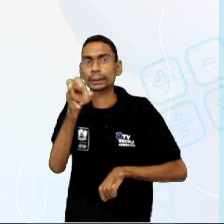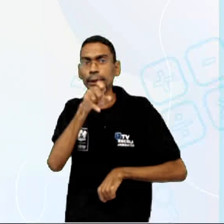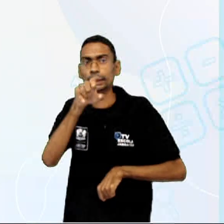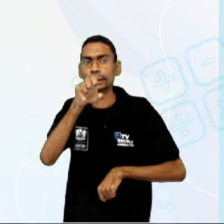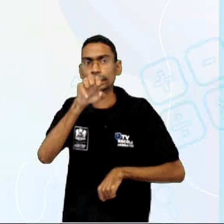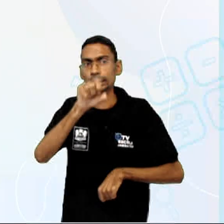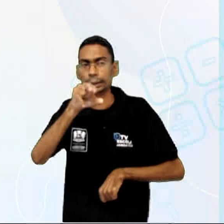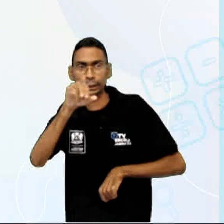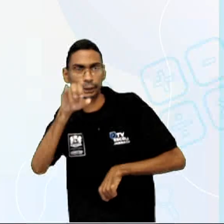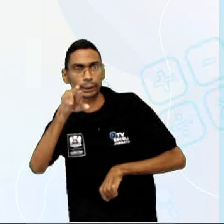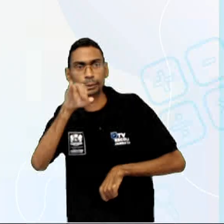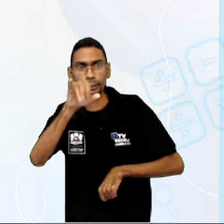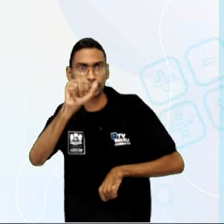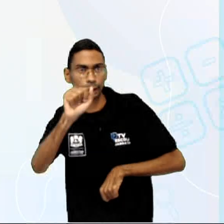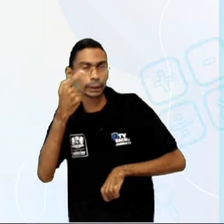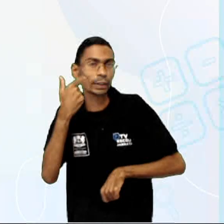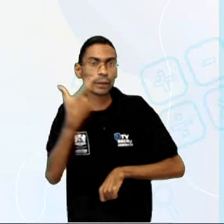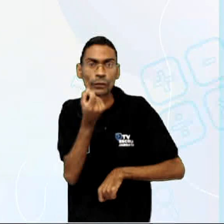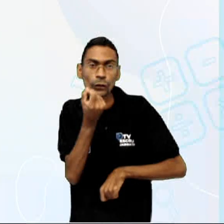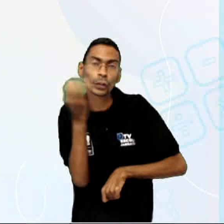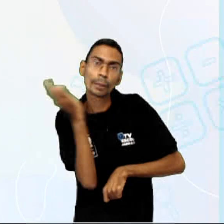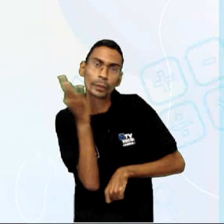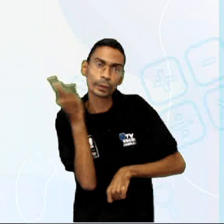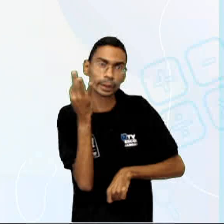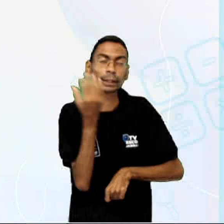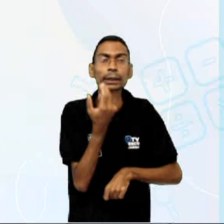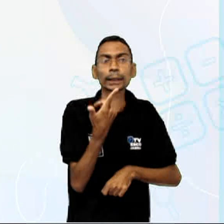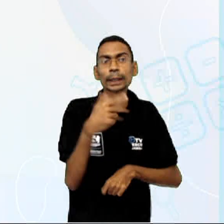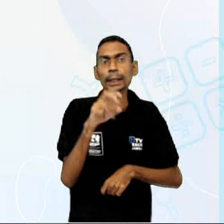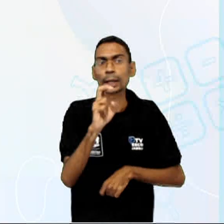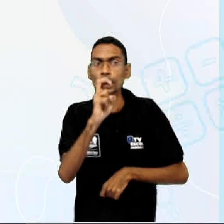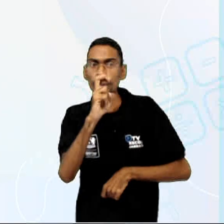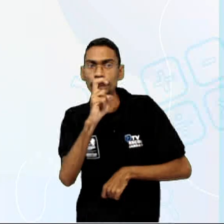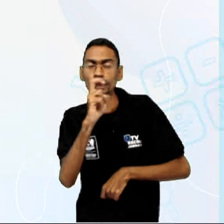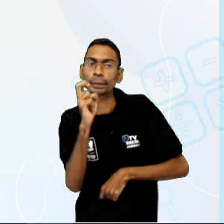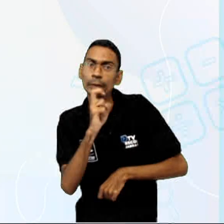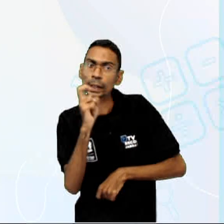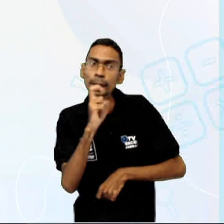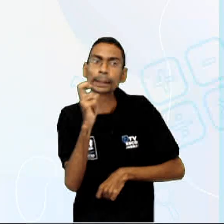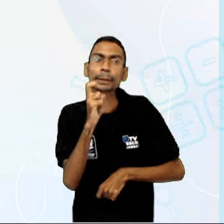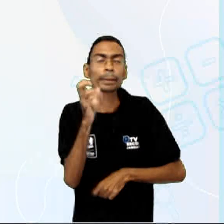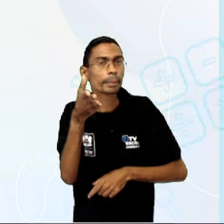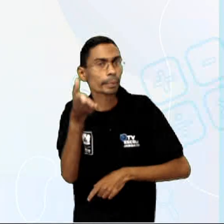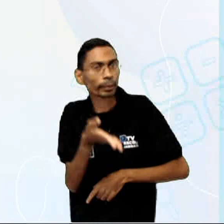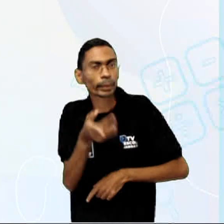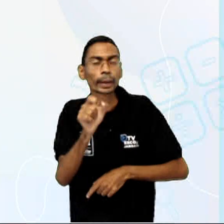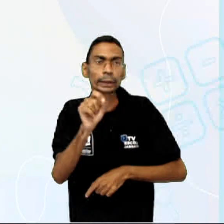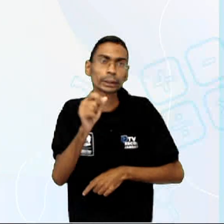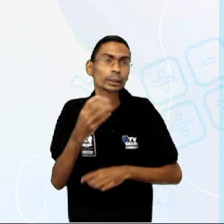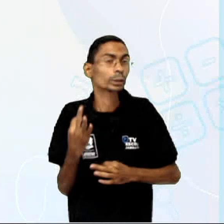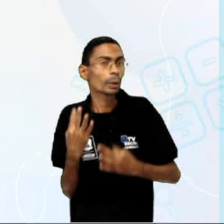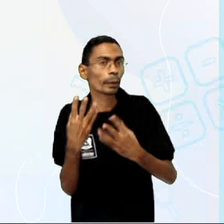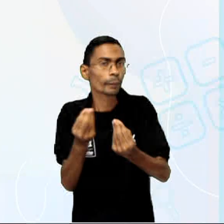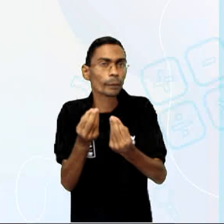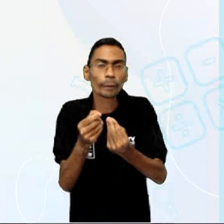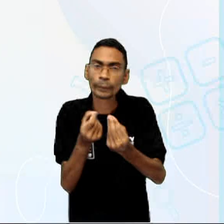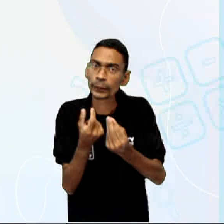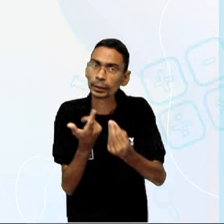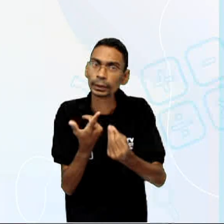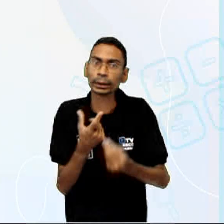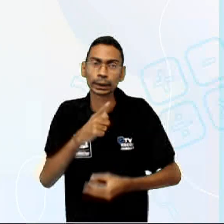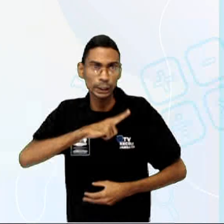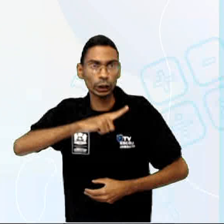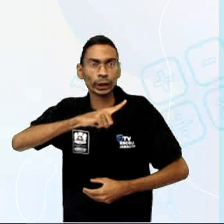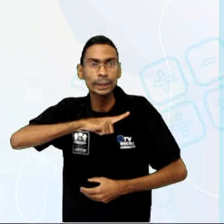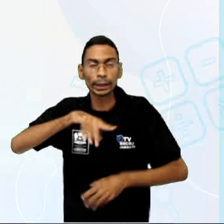20% do que eles produziam. É chamado o quinto, né? A quinta parte, né, do todo. E depois